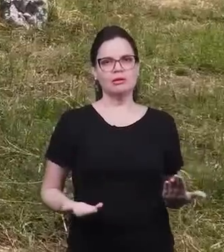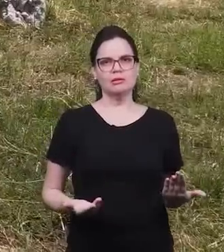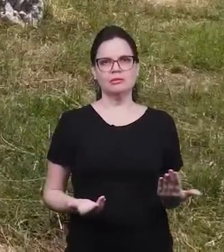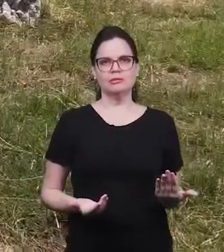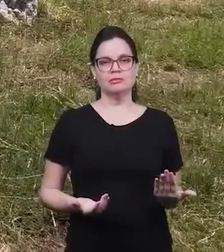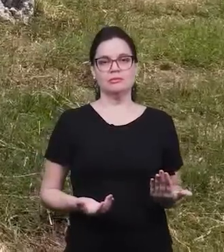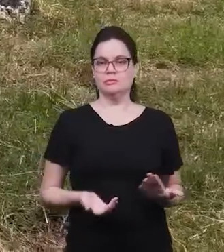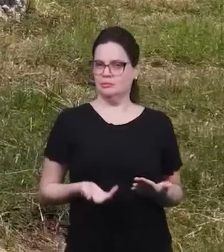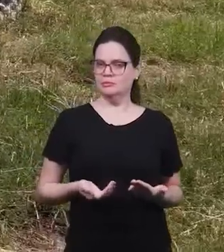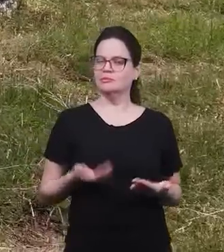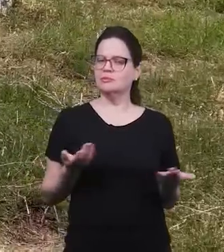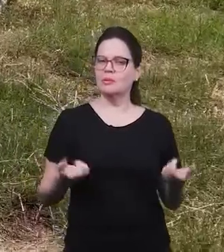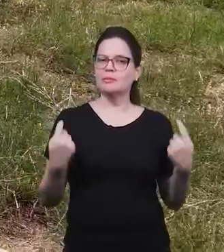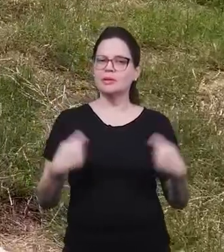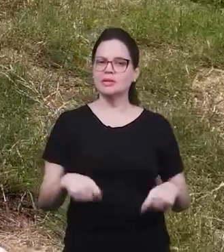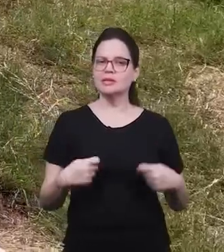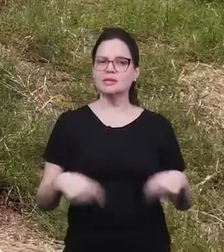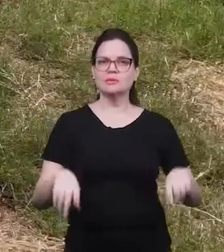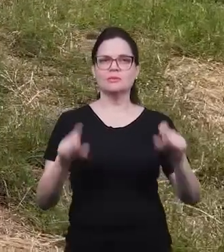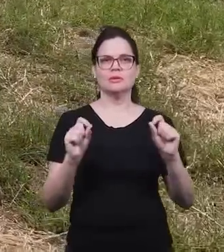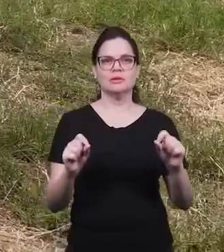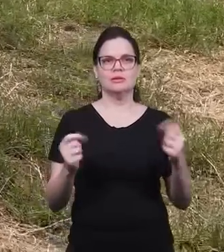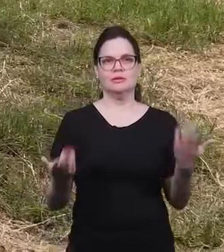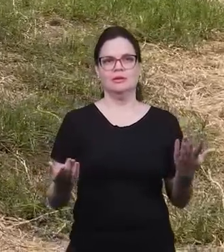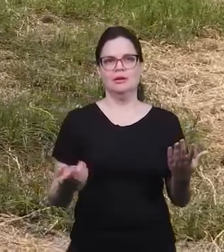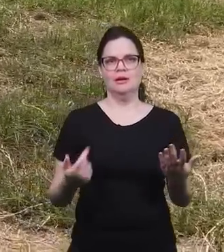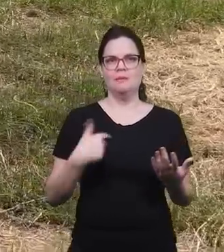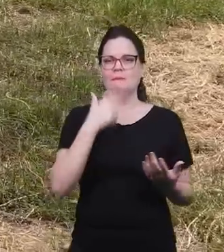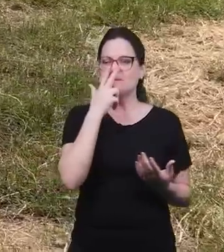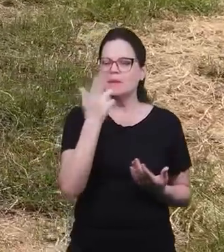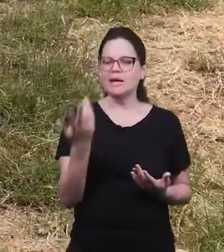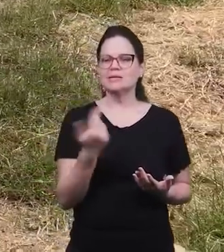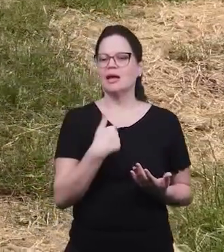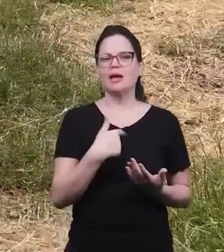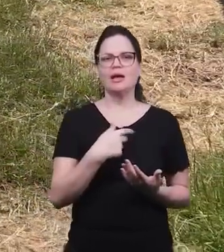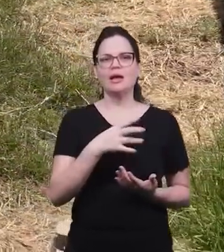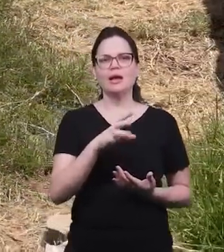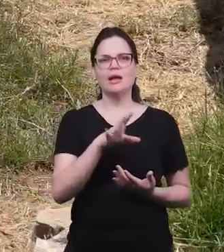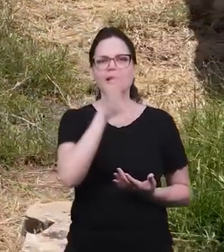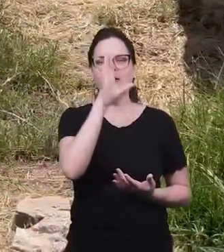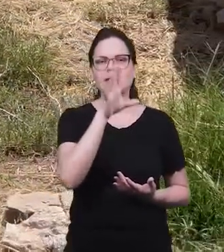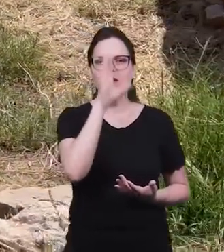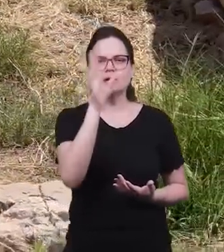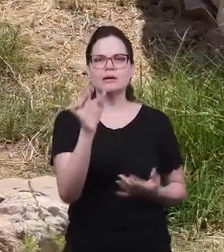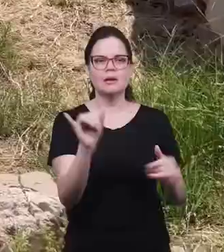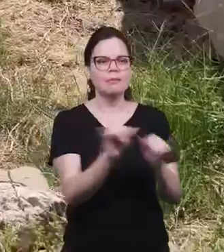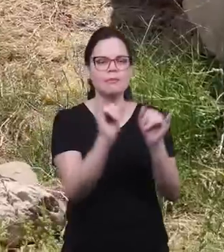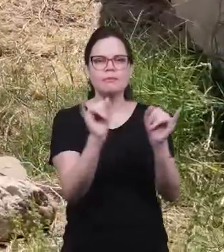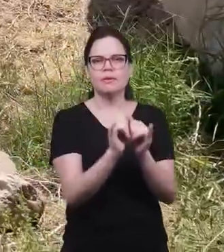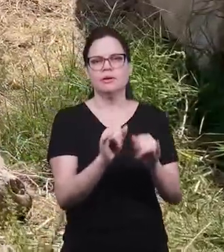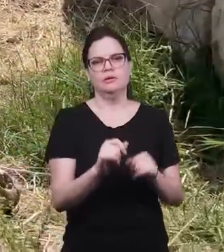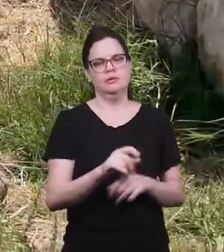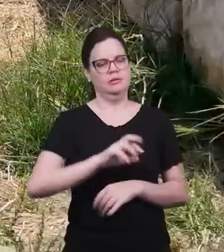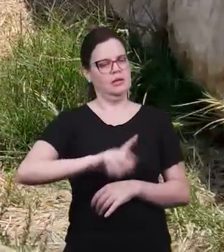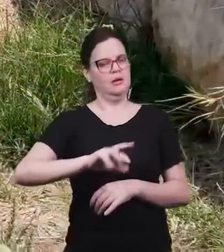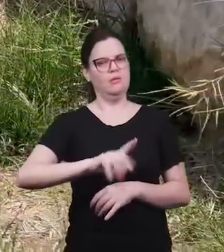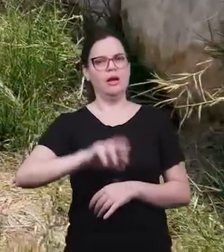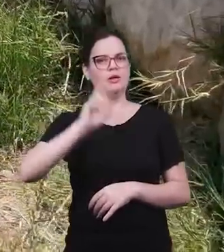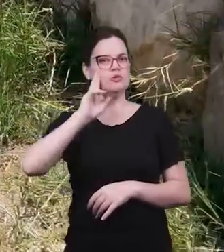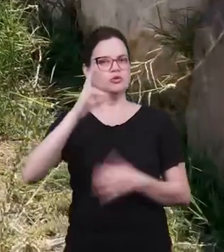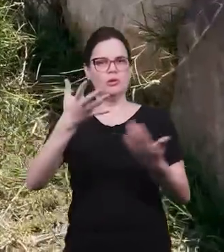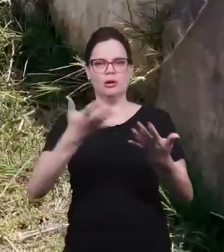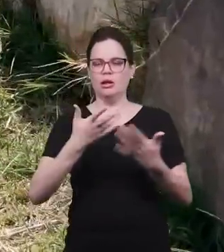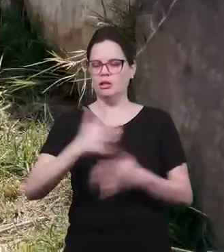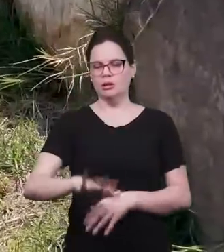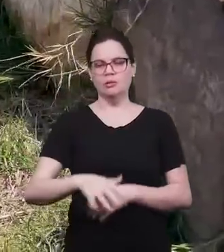fora. Né? Então, ele estava mostrando que é uma conversa, entende? Não é isso que o senhor tem. Tal.